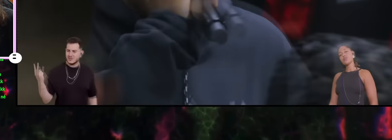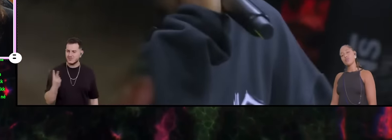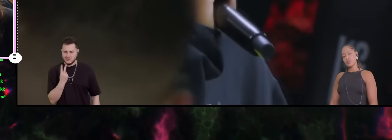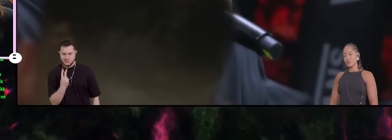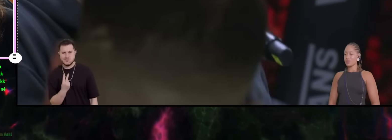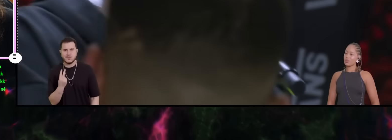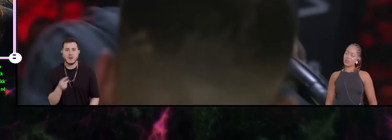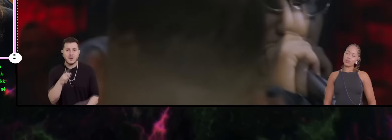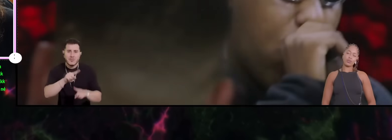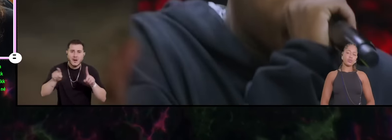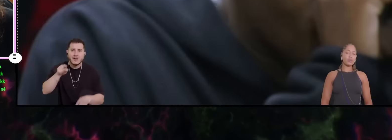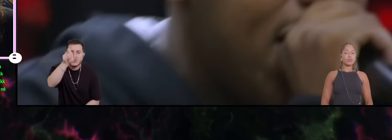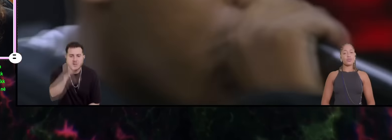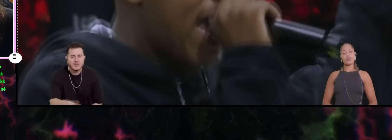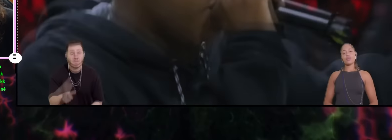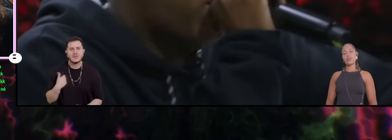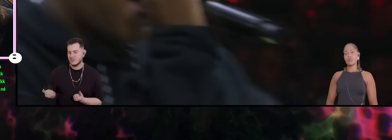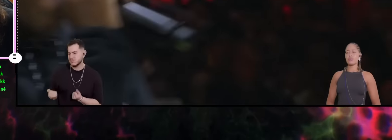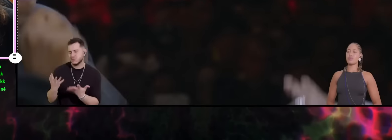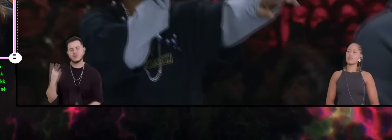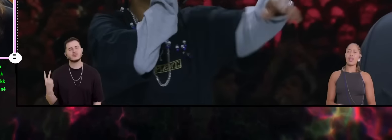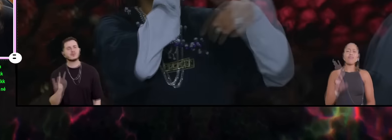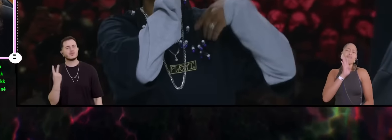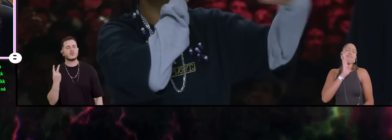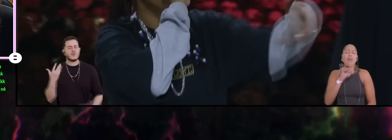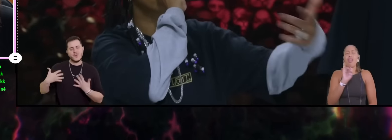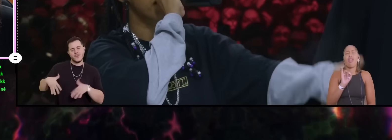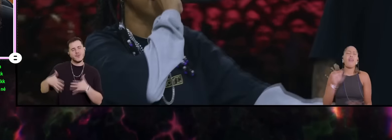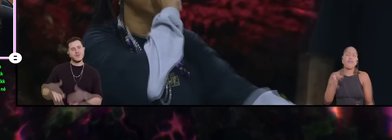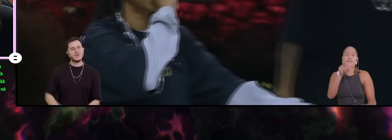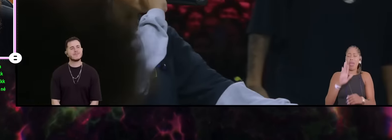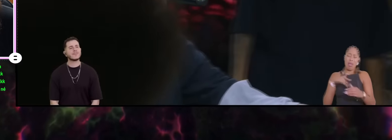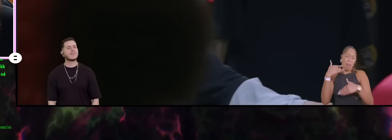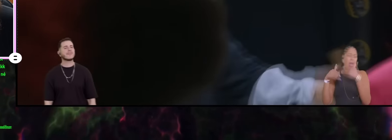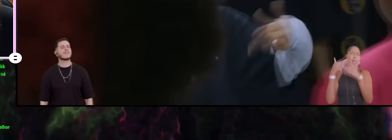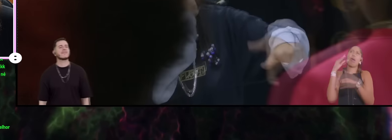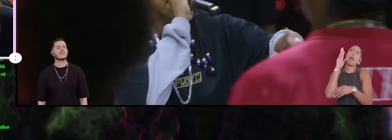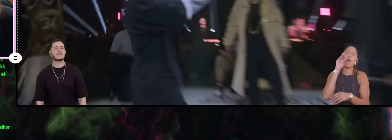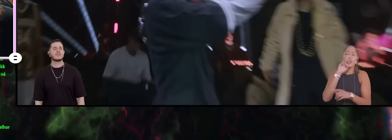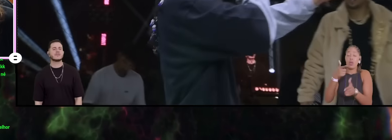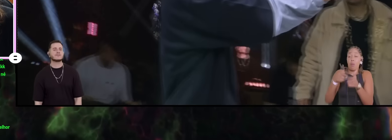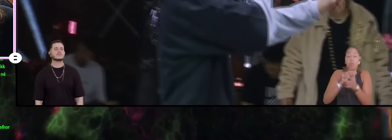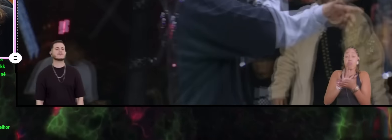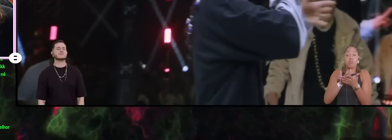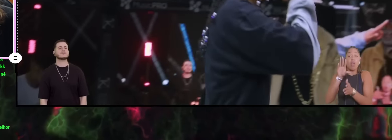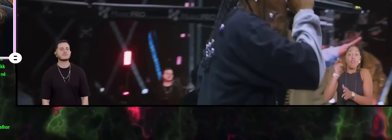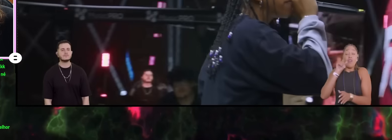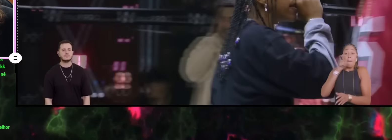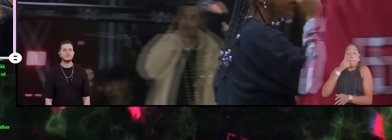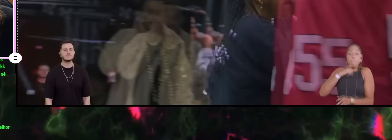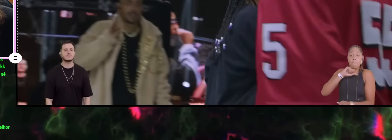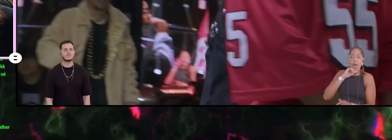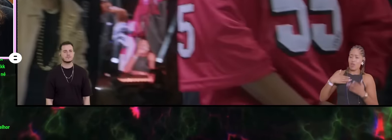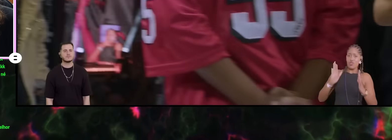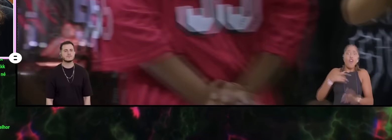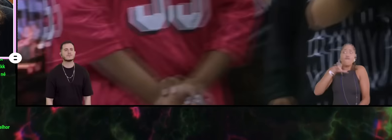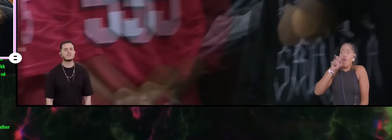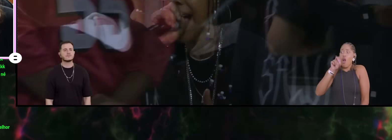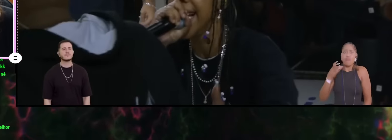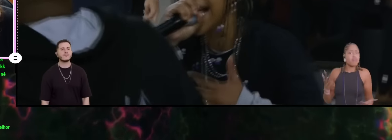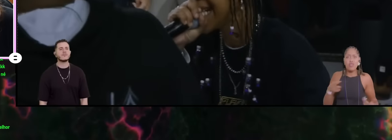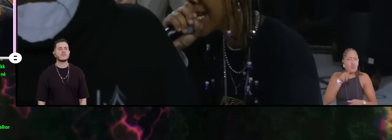mas essas são as suas dicas do infinito que eu quero ter. Da hora, mano, mas cê tá ultrapassado e sem B.O. Porque cê falou que é pai, só que mano, eu já sou vó.